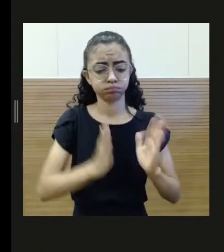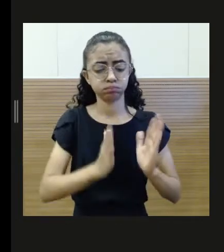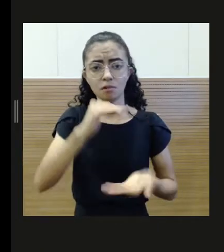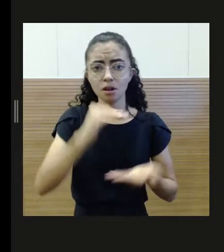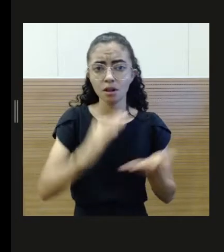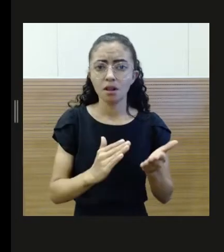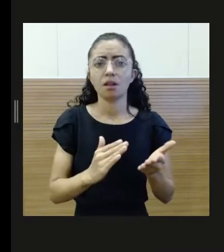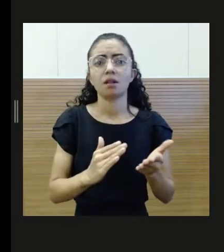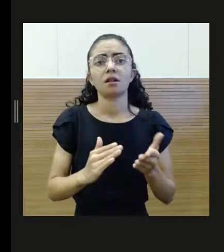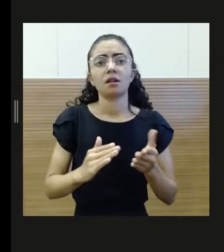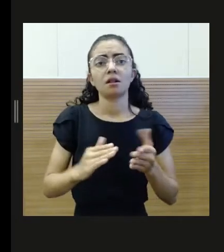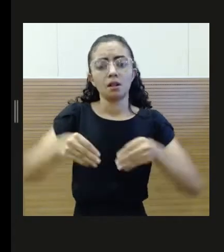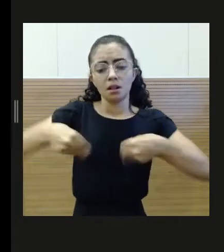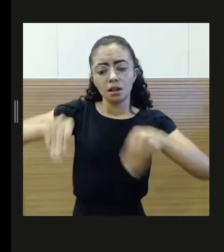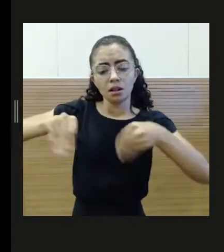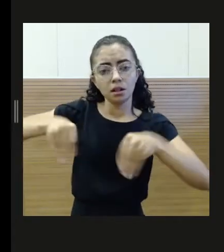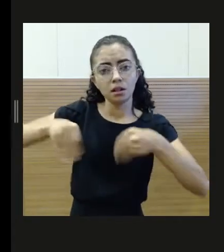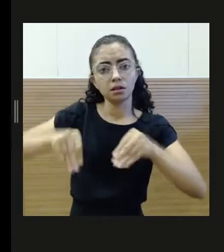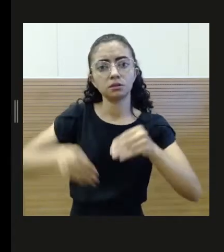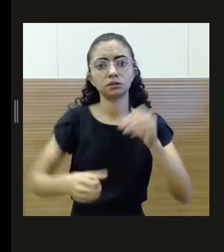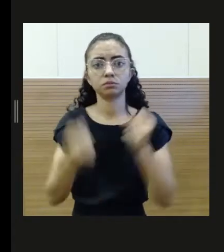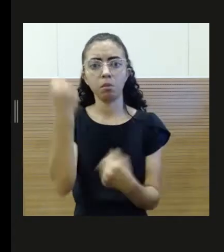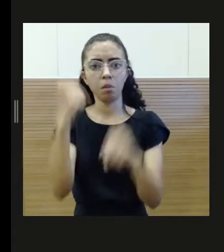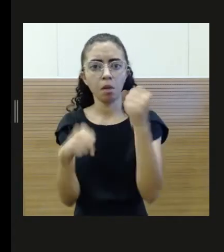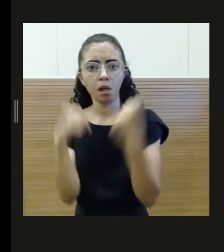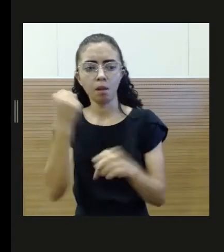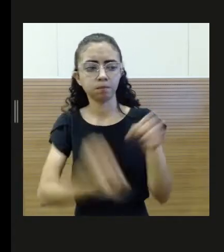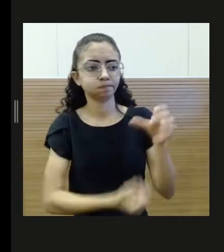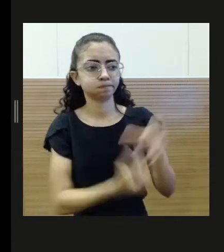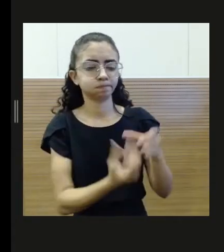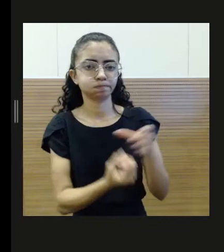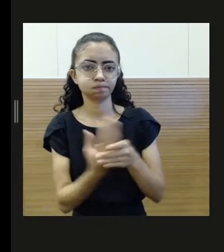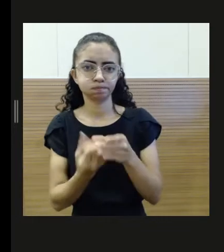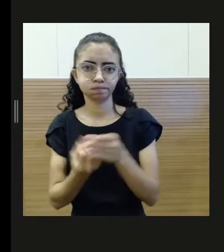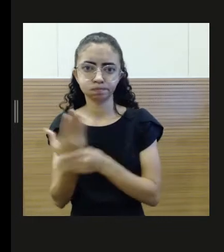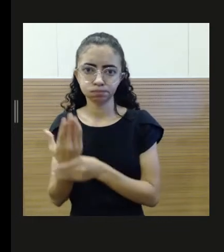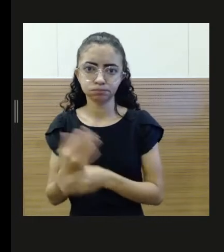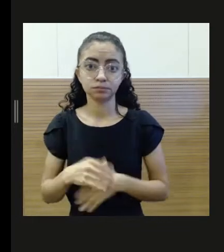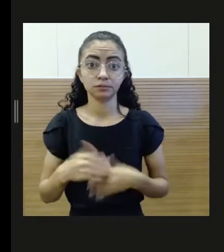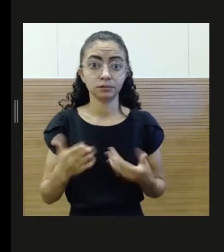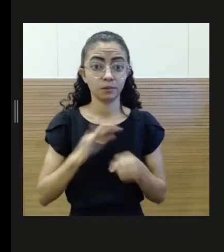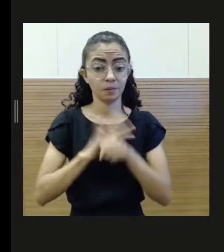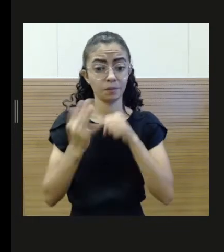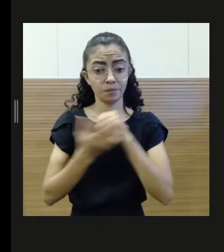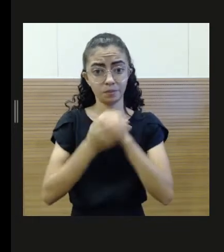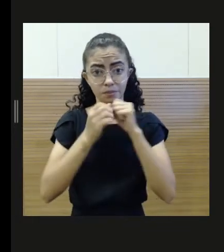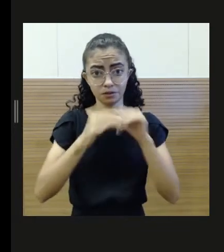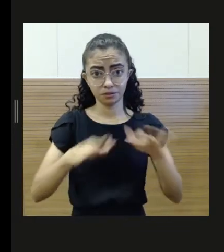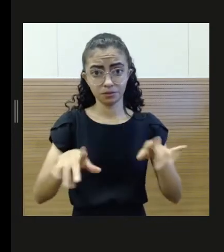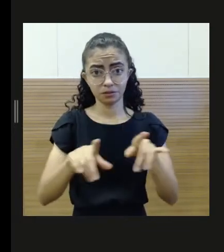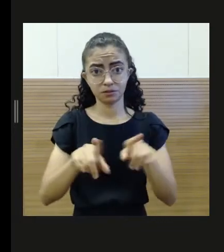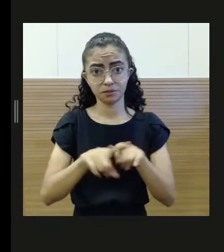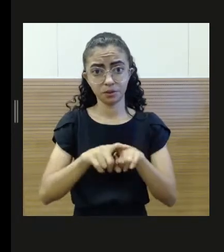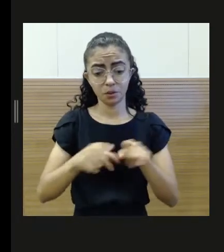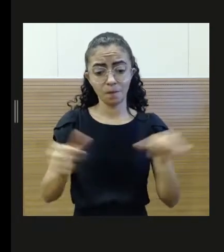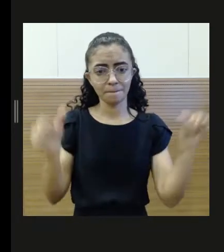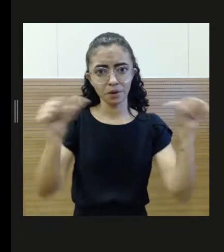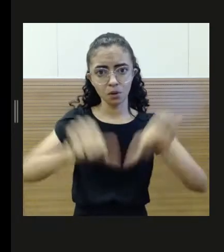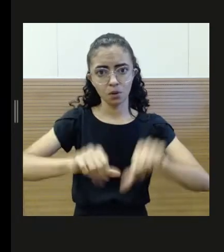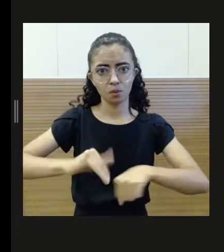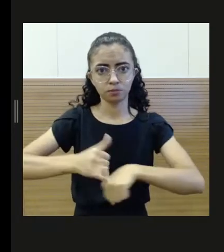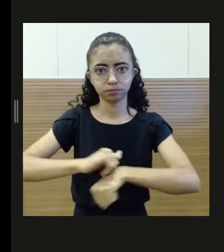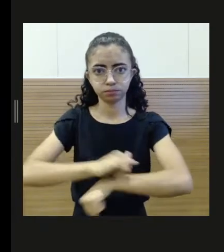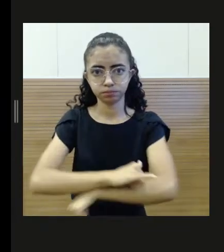corporações. A pandemia global de obesidade é um grande aviso, mas quase todos os